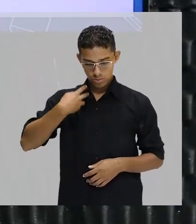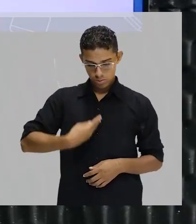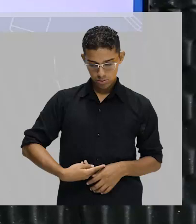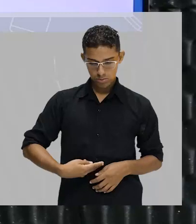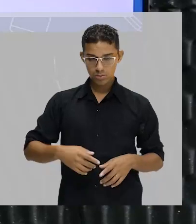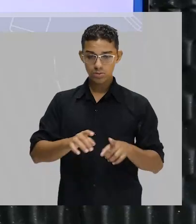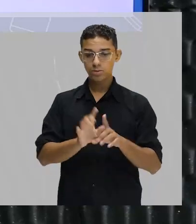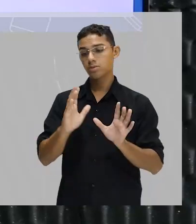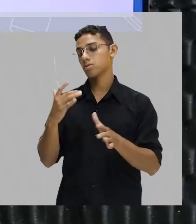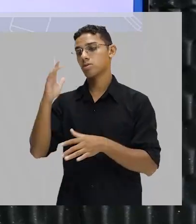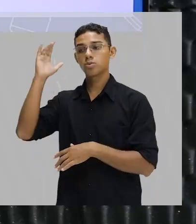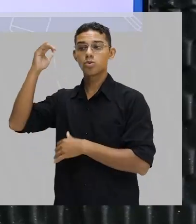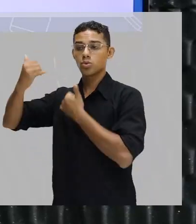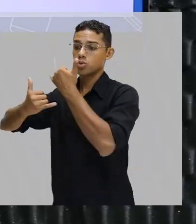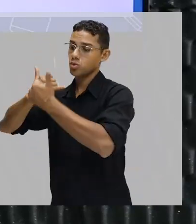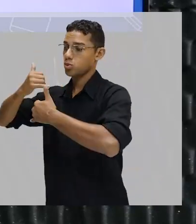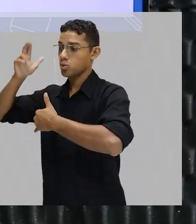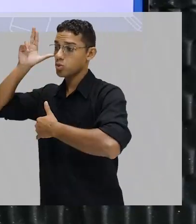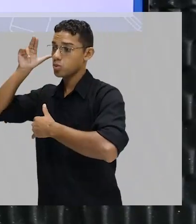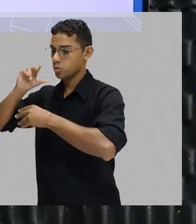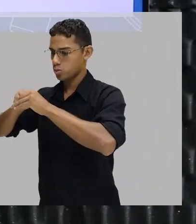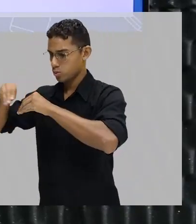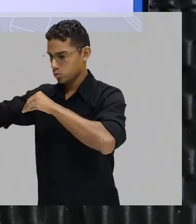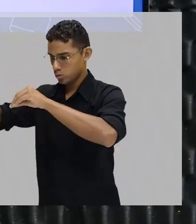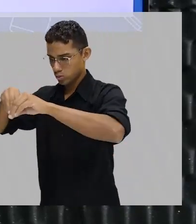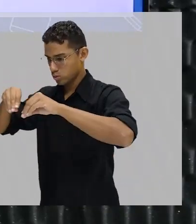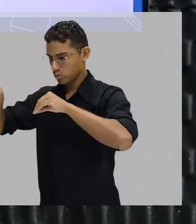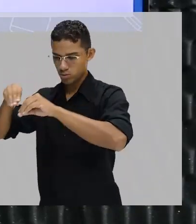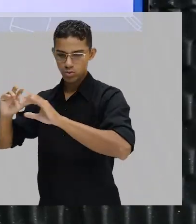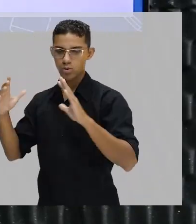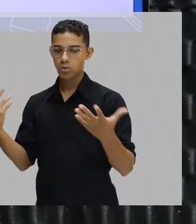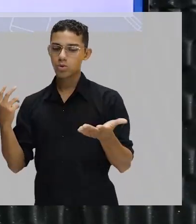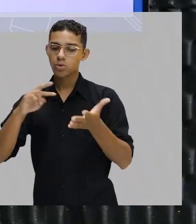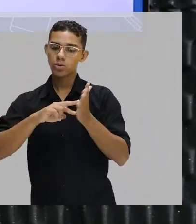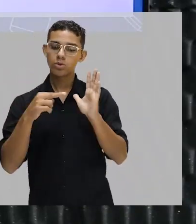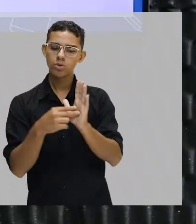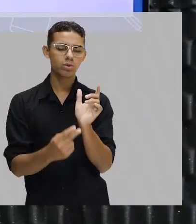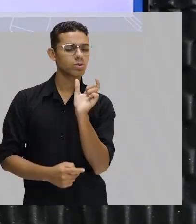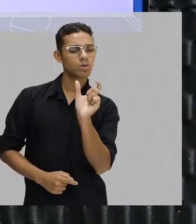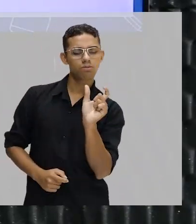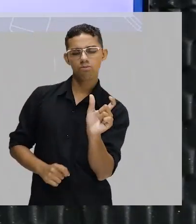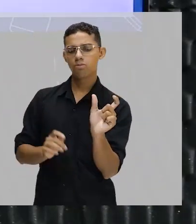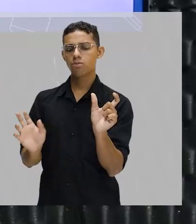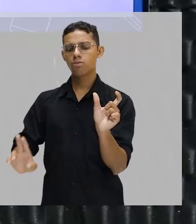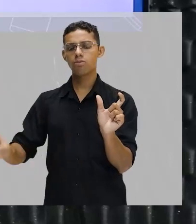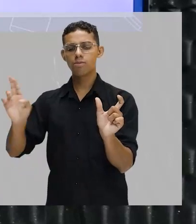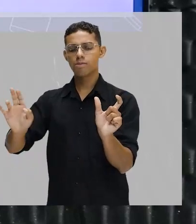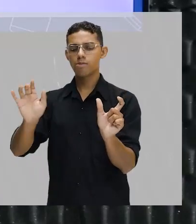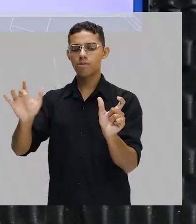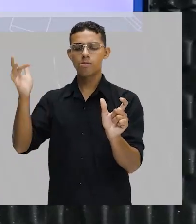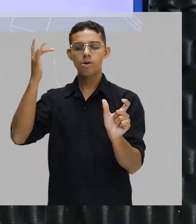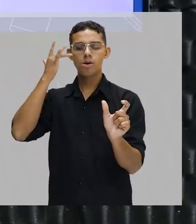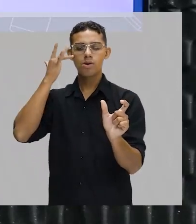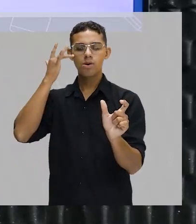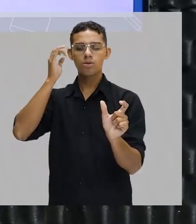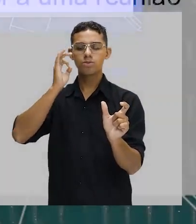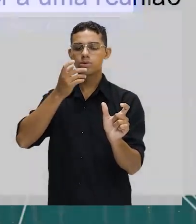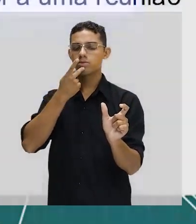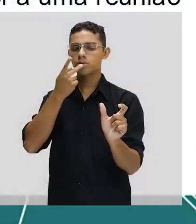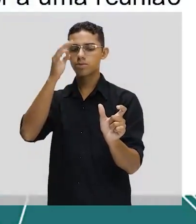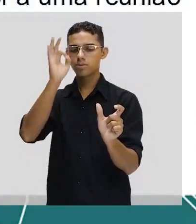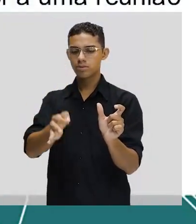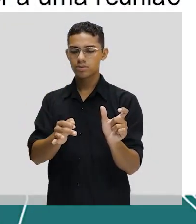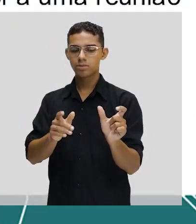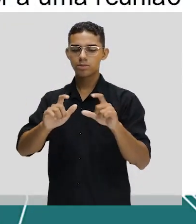deles não sai de moda. Em casos como esse, procure sinônimos para a palavra para dar mais ênfase à frase.